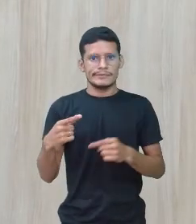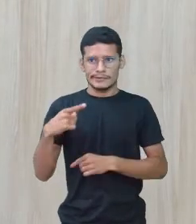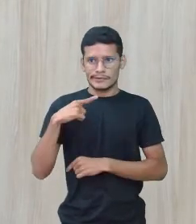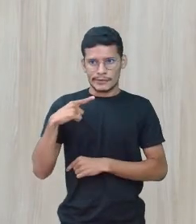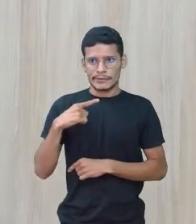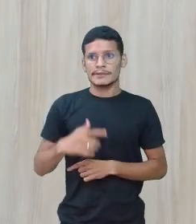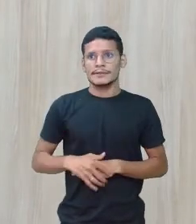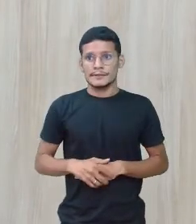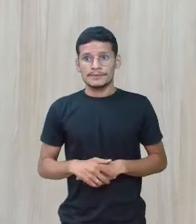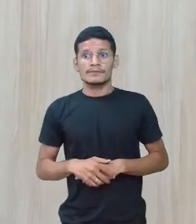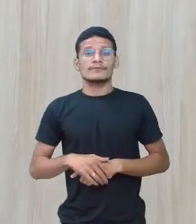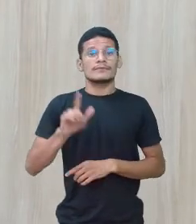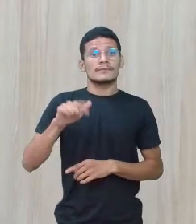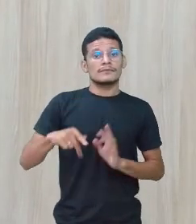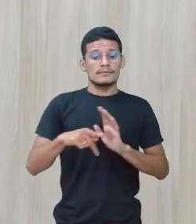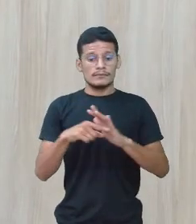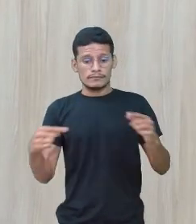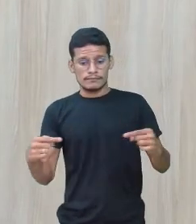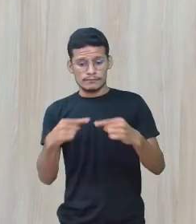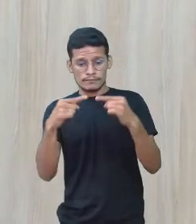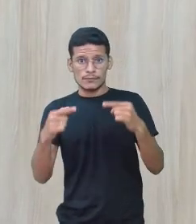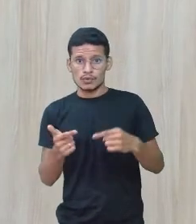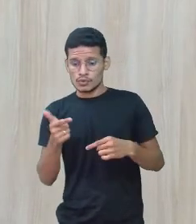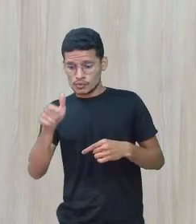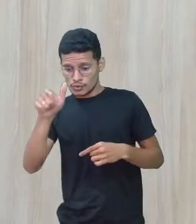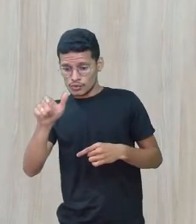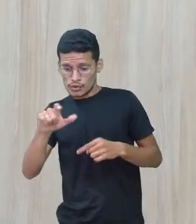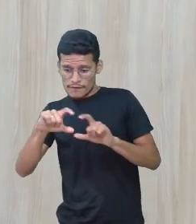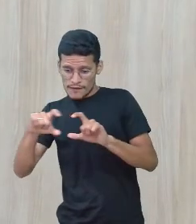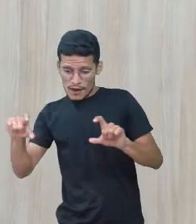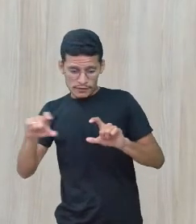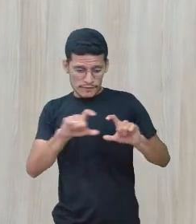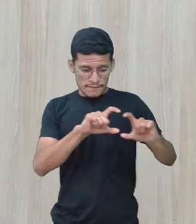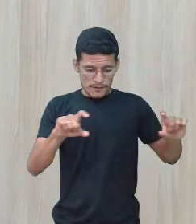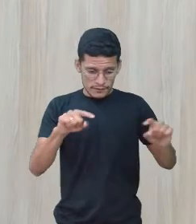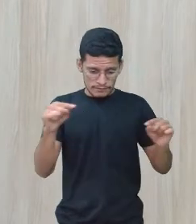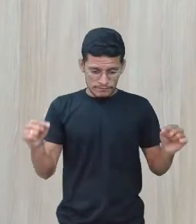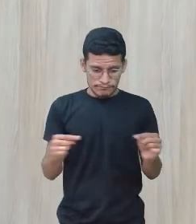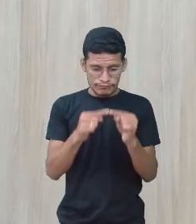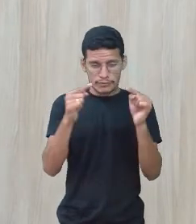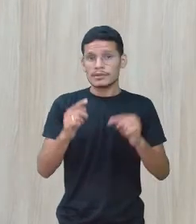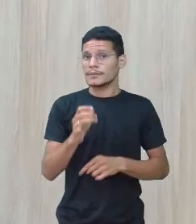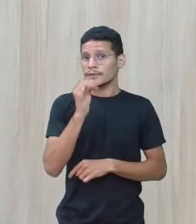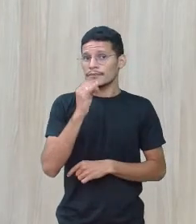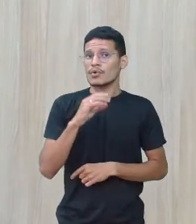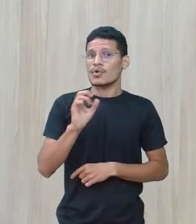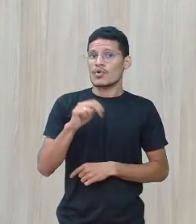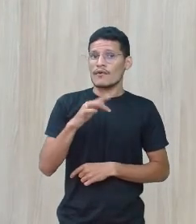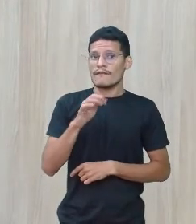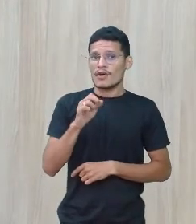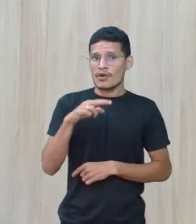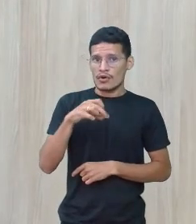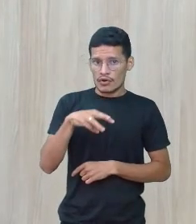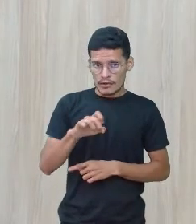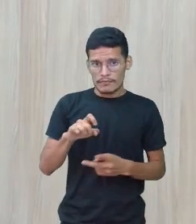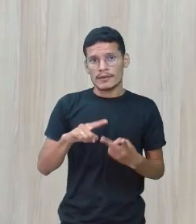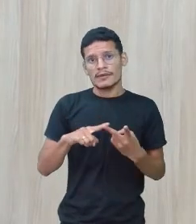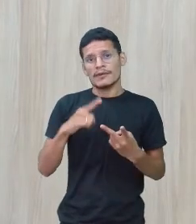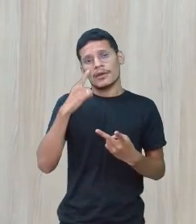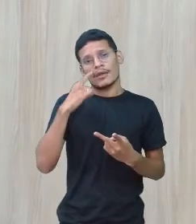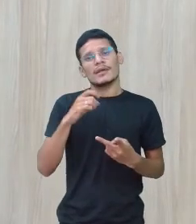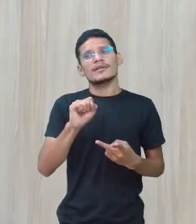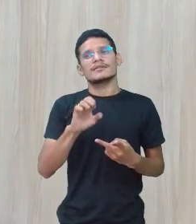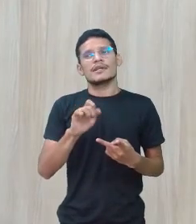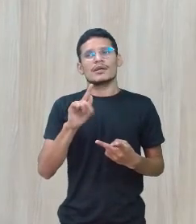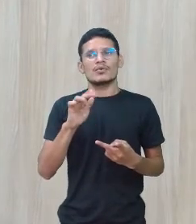conformidade de um fato com o outro. Então, a gente tem as conjunções, né? Conforme, como, segundo,